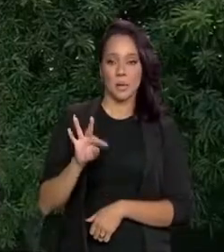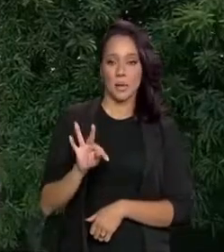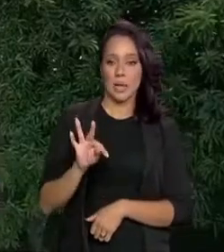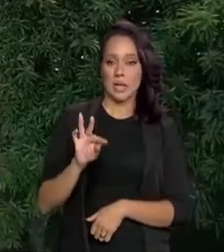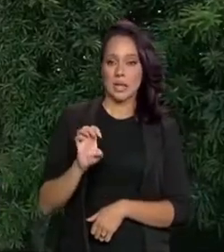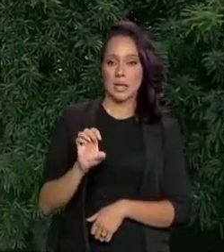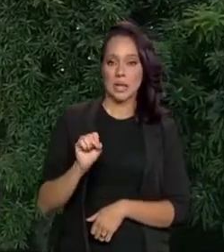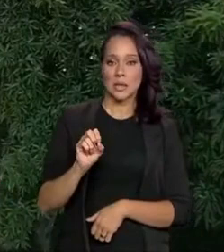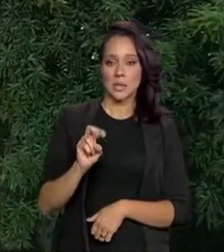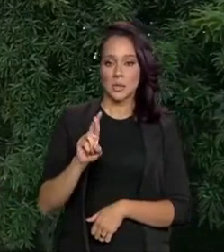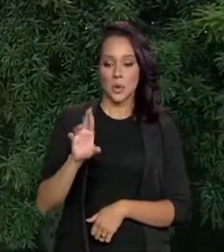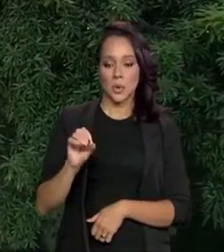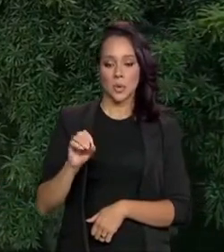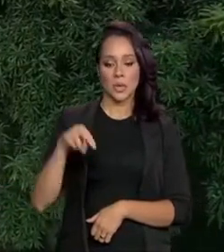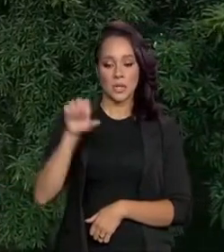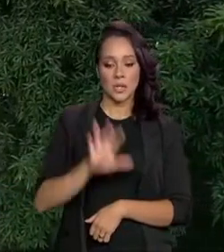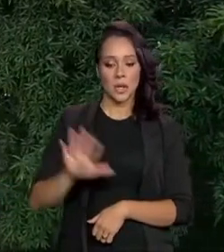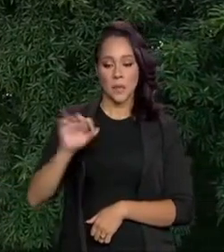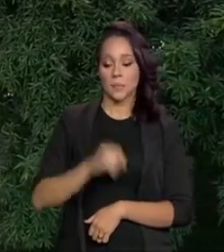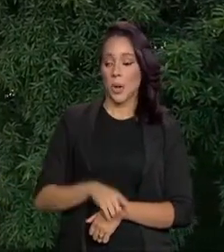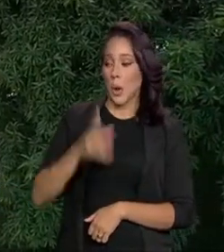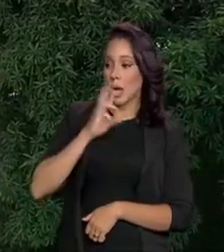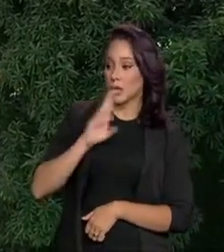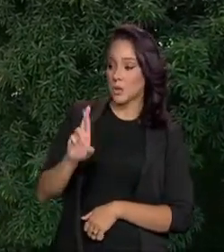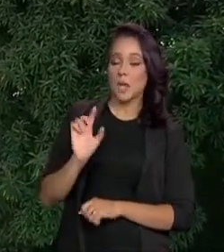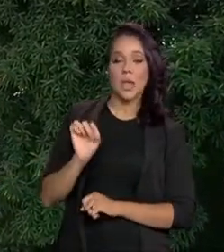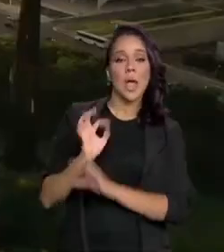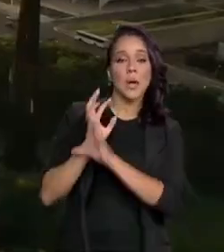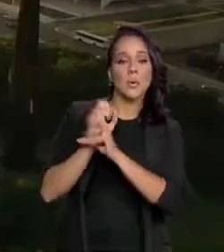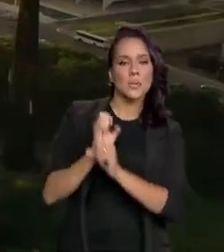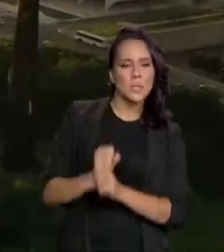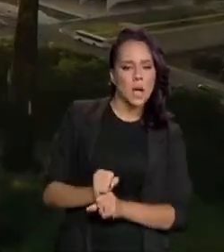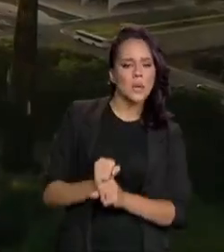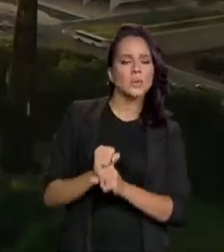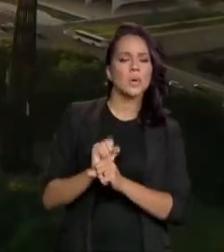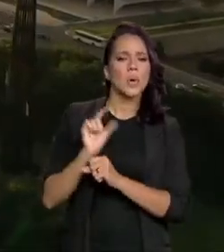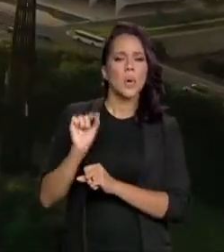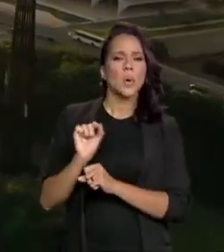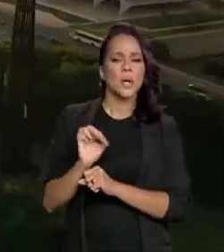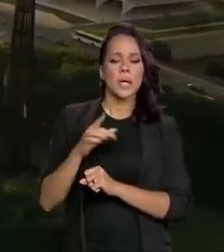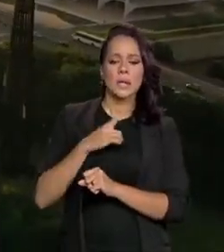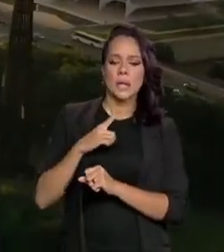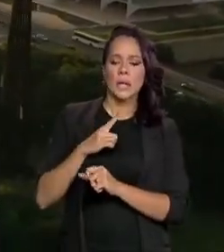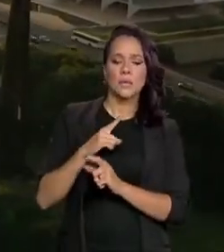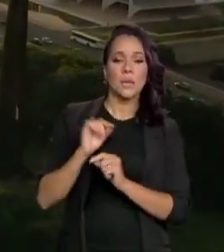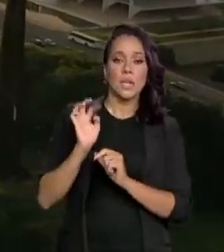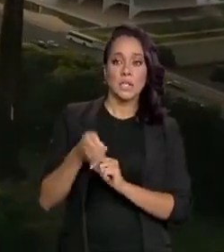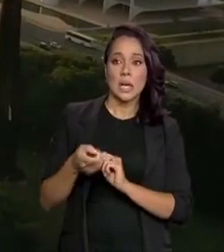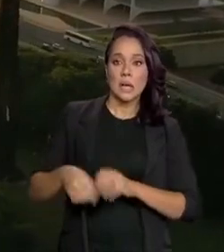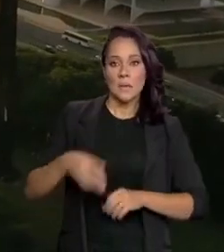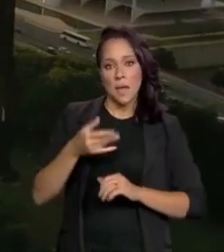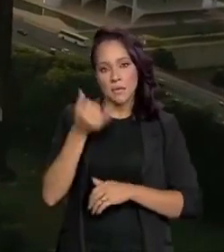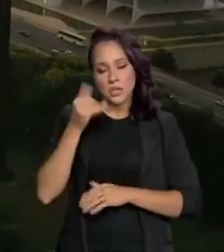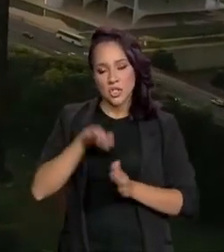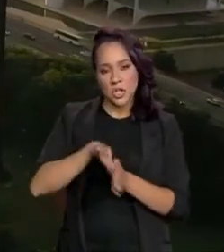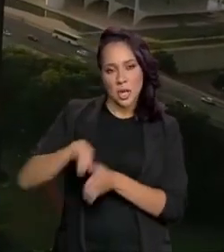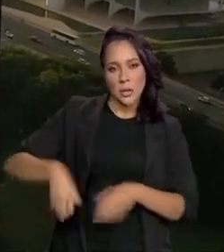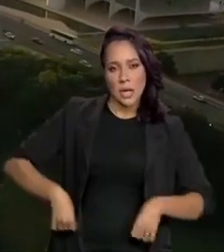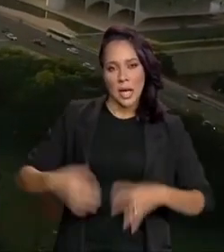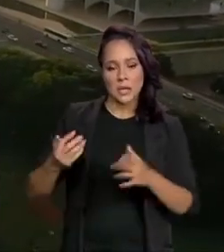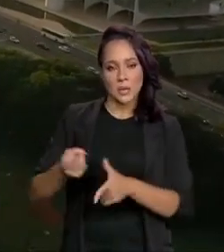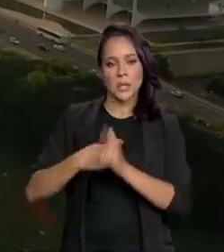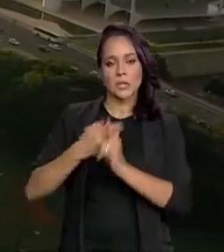Nacional. O chamado resultado primário é o saldo das contas públicas sem contar com as despesas com a